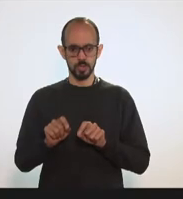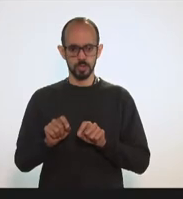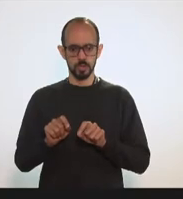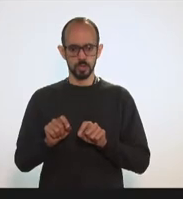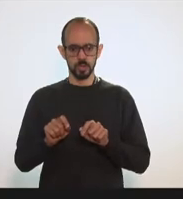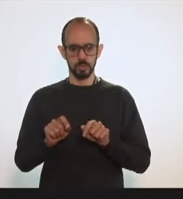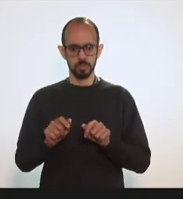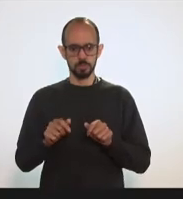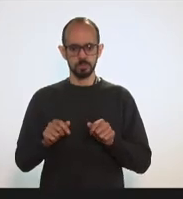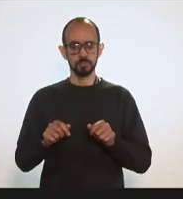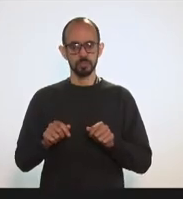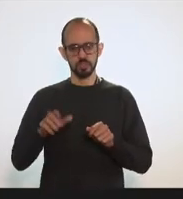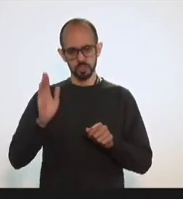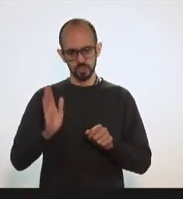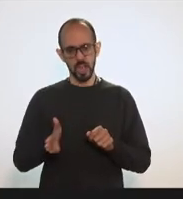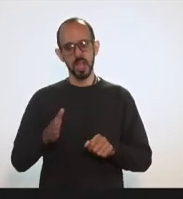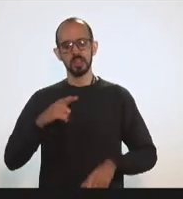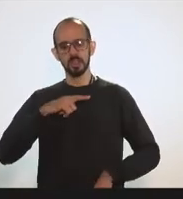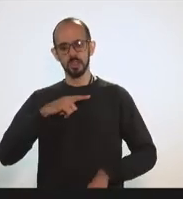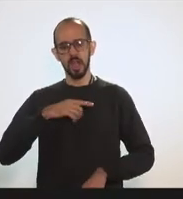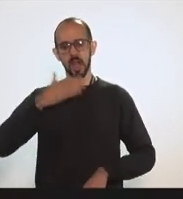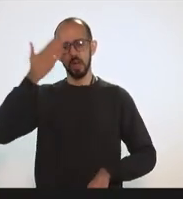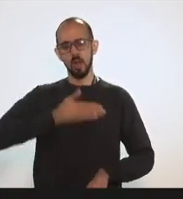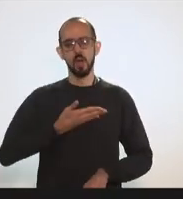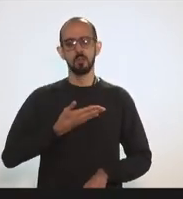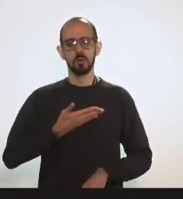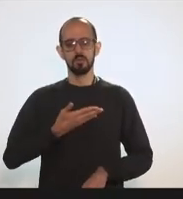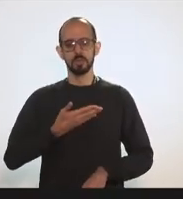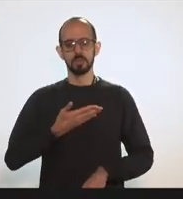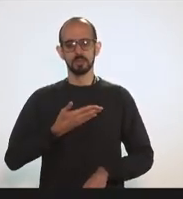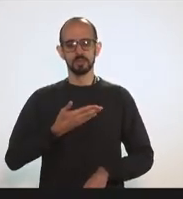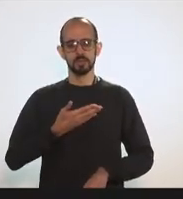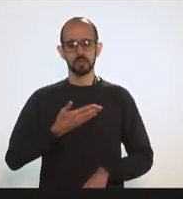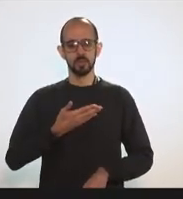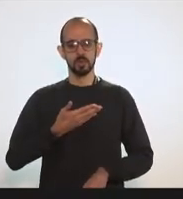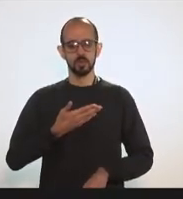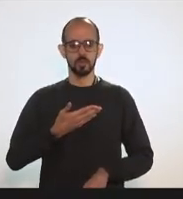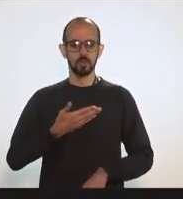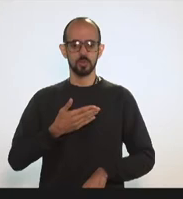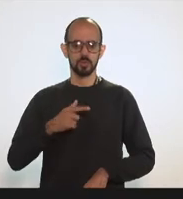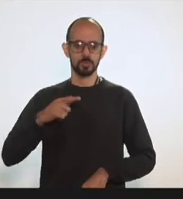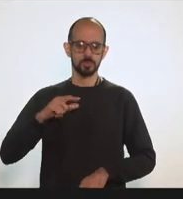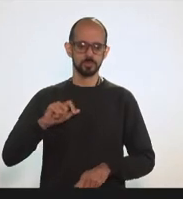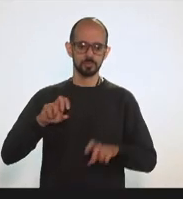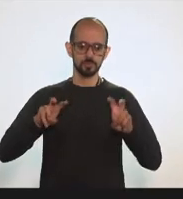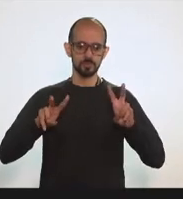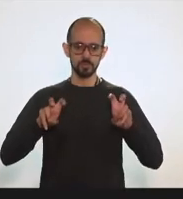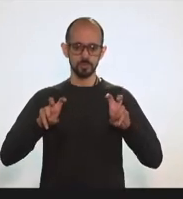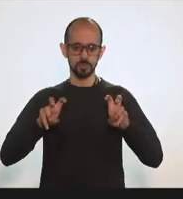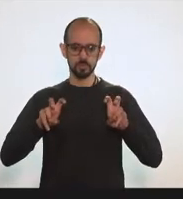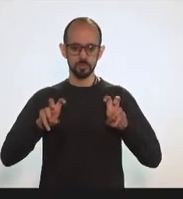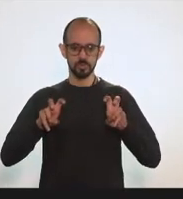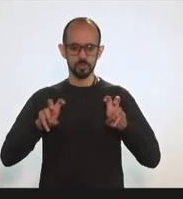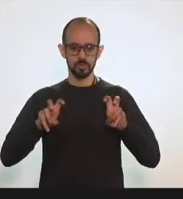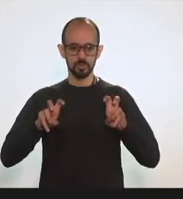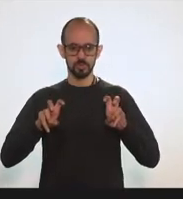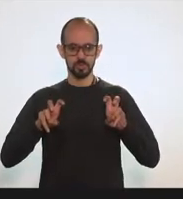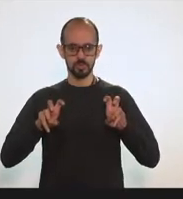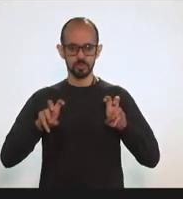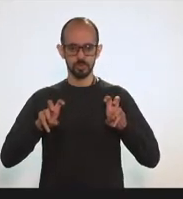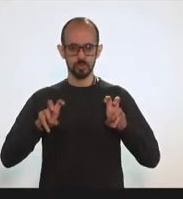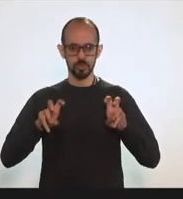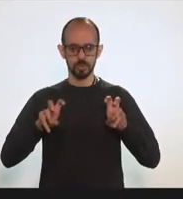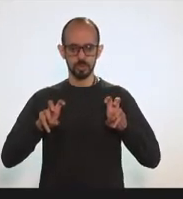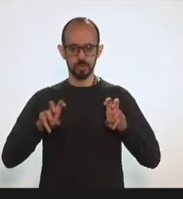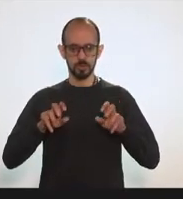comprovavam já a fragilidade de local. E está tratando de vidas de adolescentes. A gente sabe